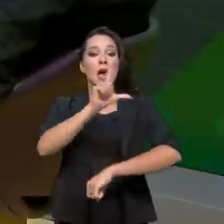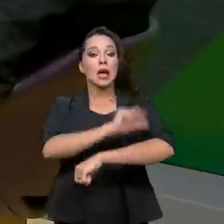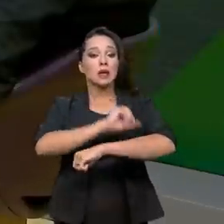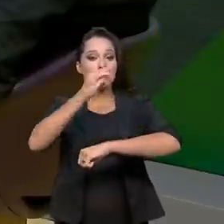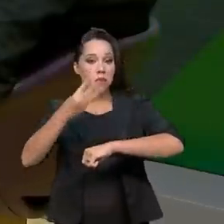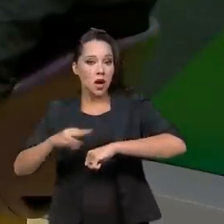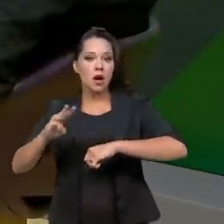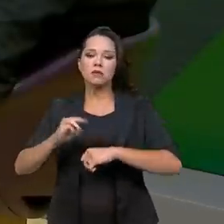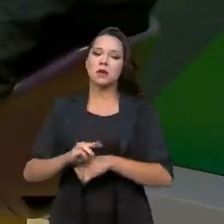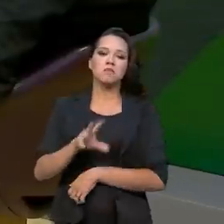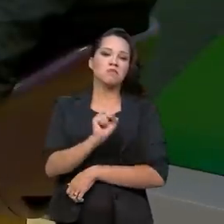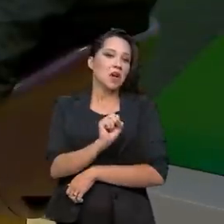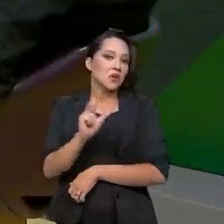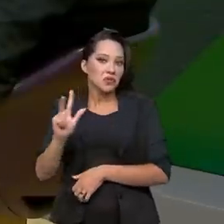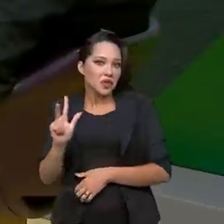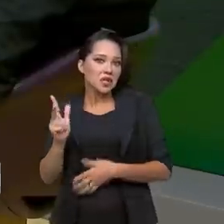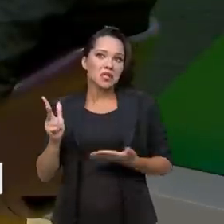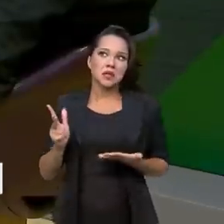também. Então,